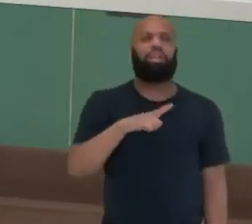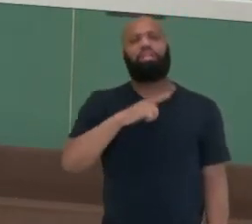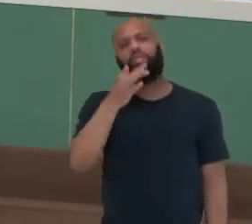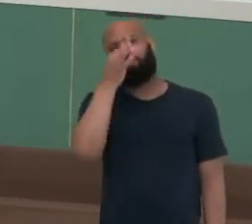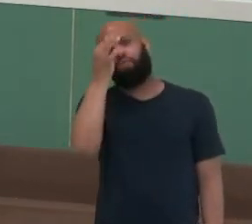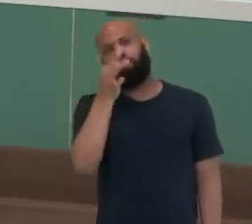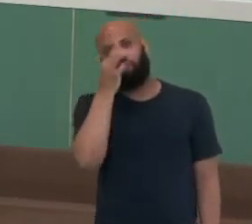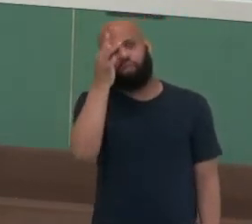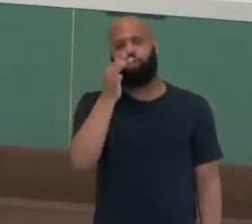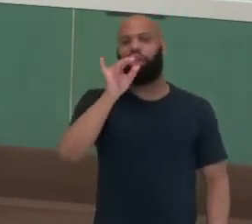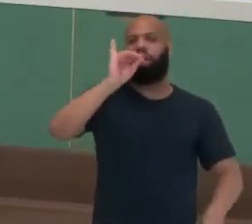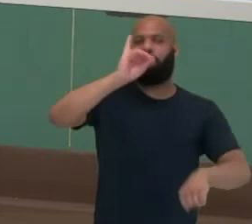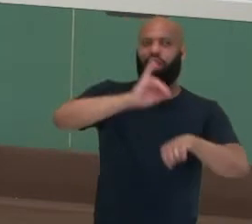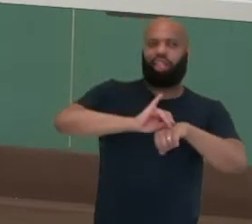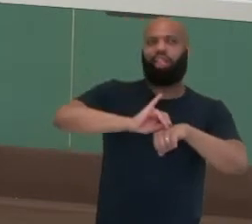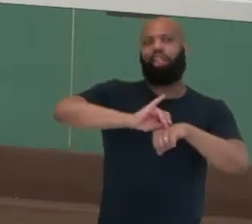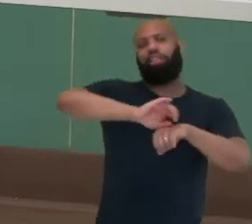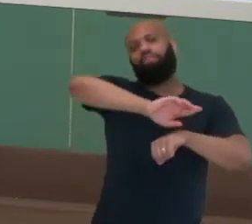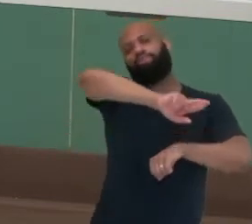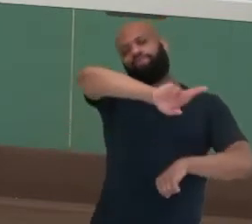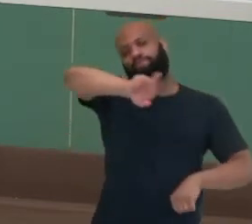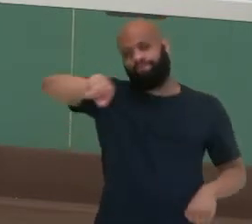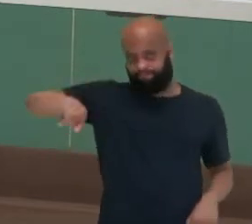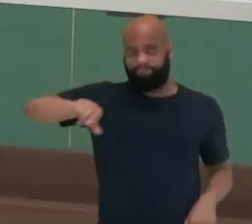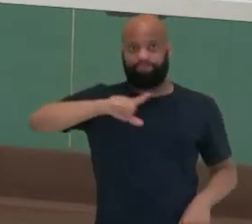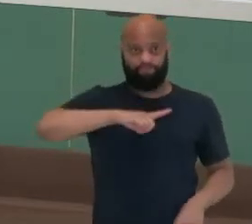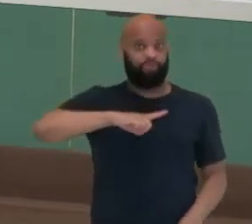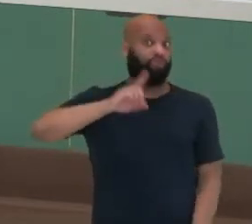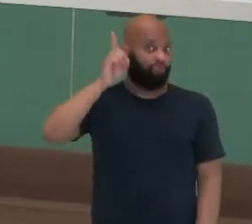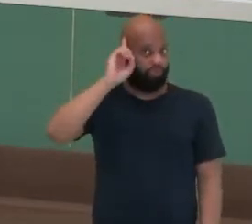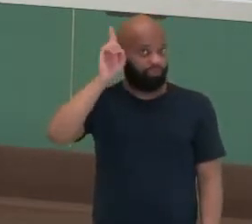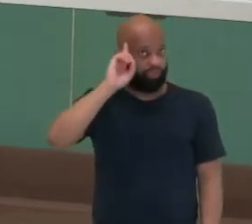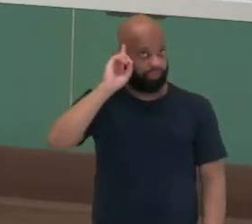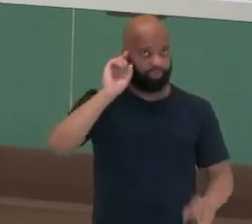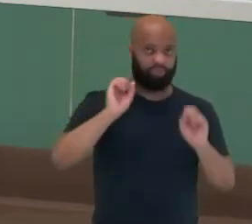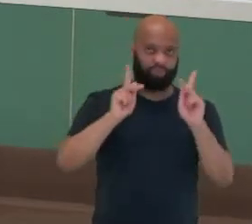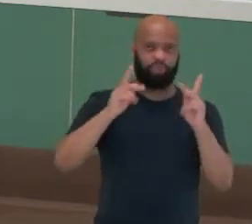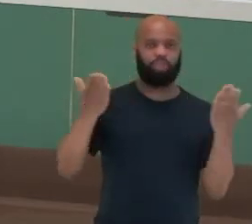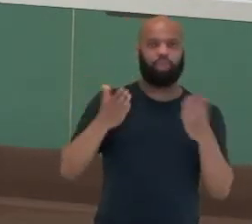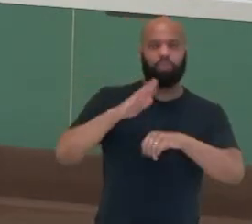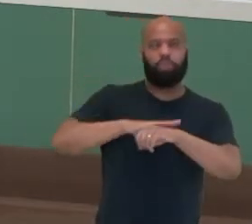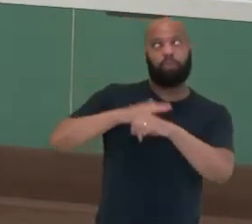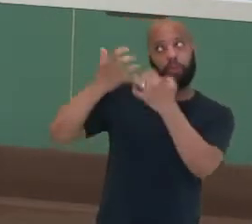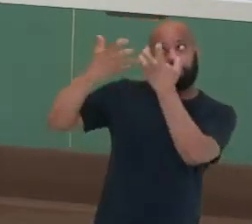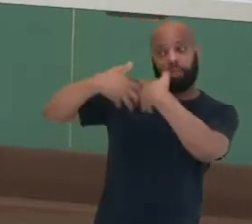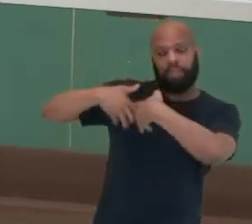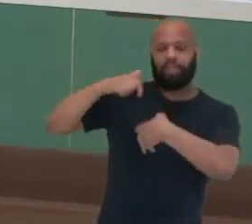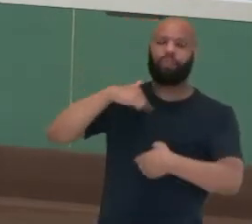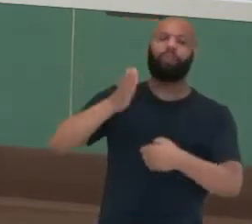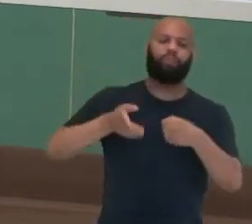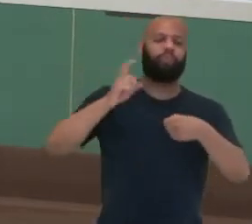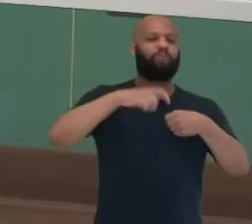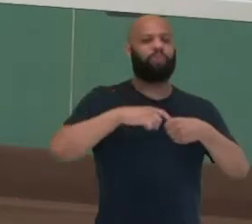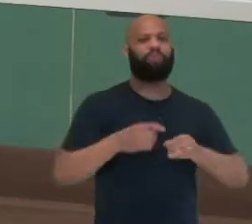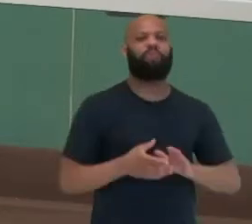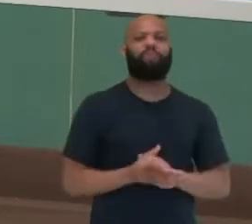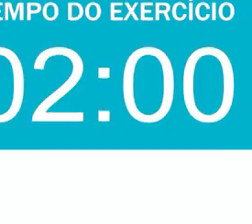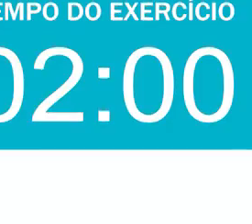flores, objetos que fazem parte do nosso cotidiano. Então eu vou dar um tempinho para vocês pensarem e eu já retorno.